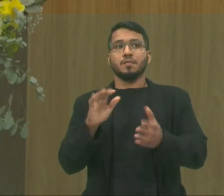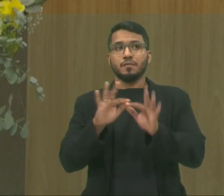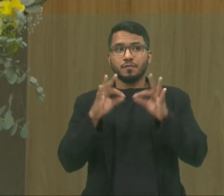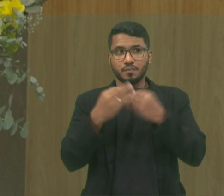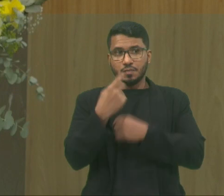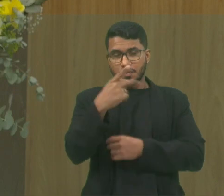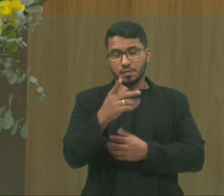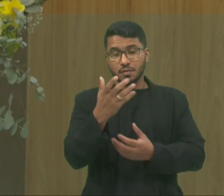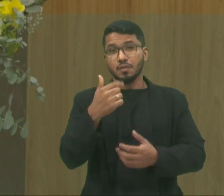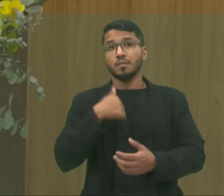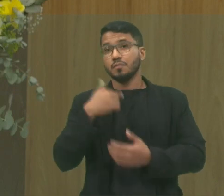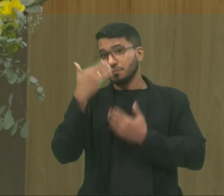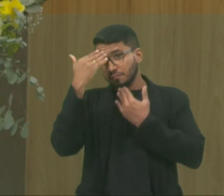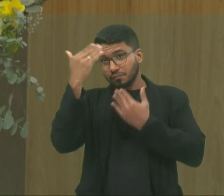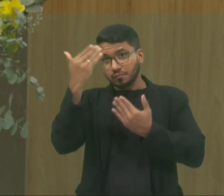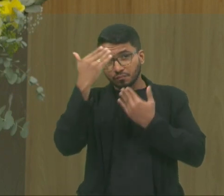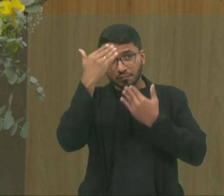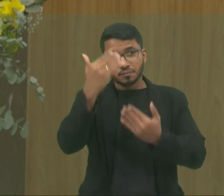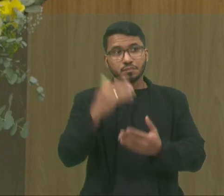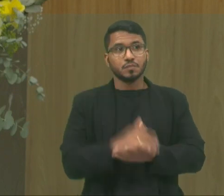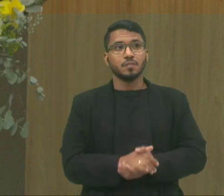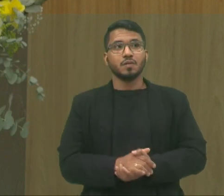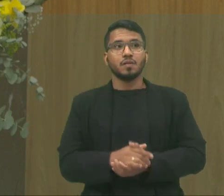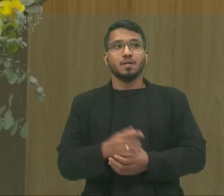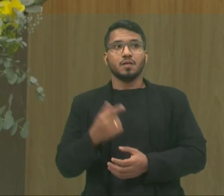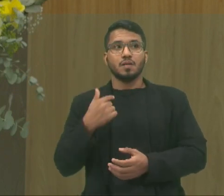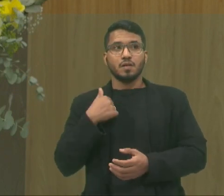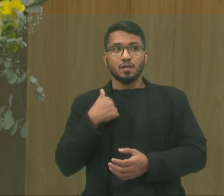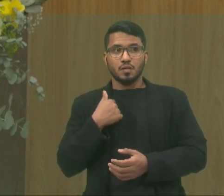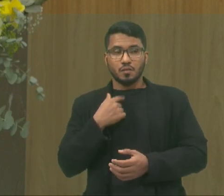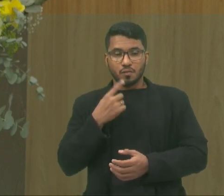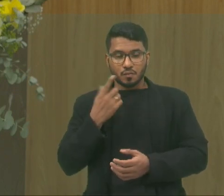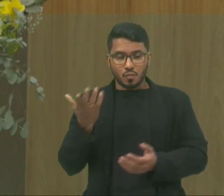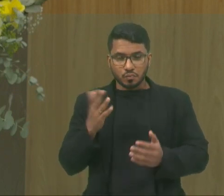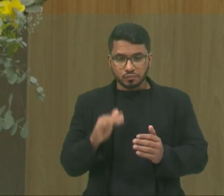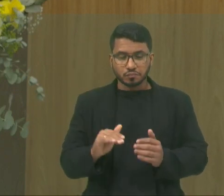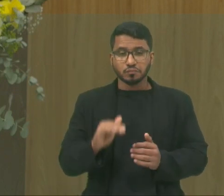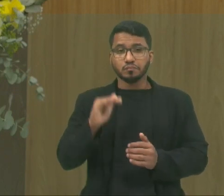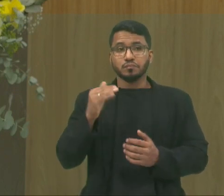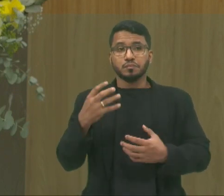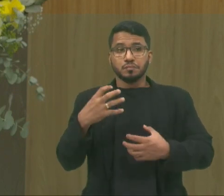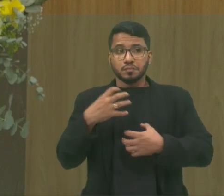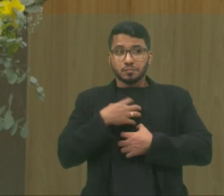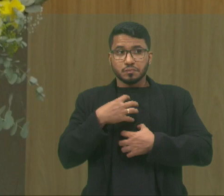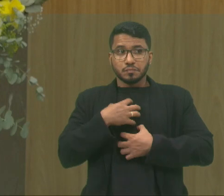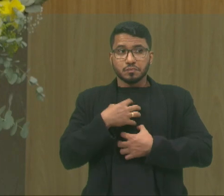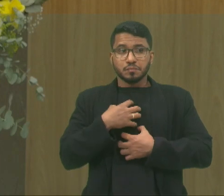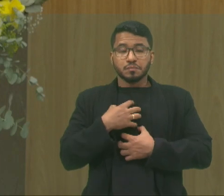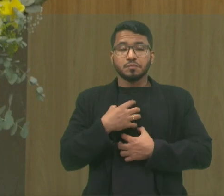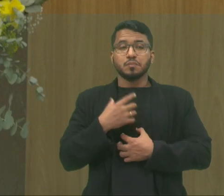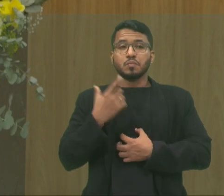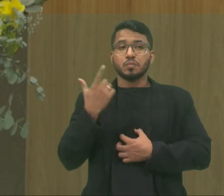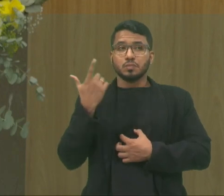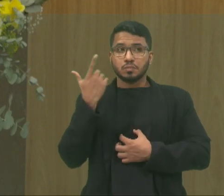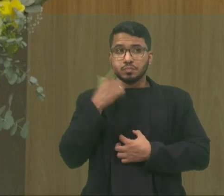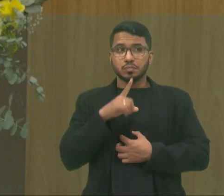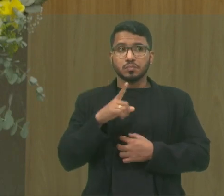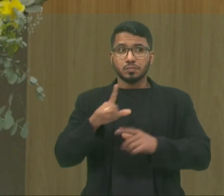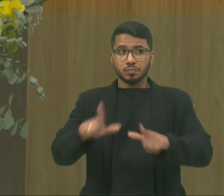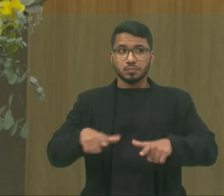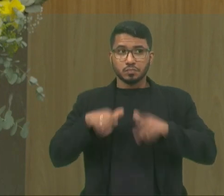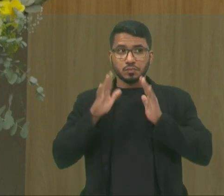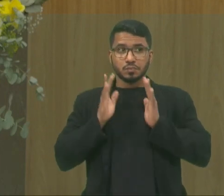tenho gratidão. Vim muito pequenininho e hoje tenho essa honra, doutor, de receber um título de